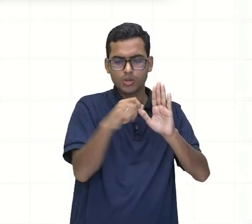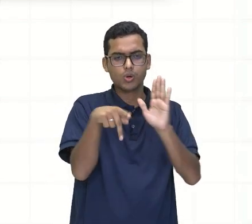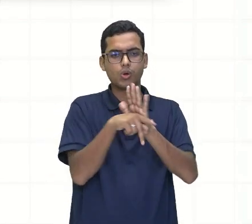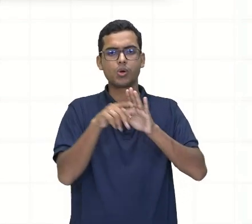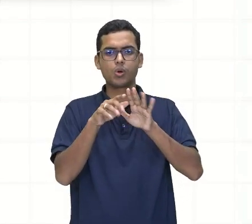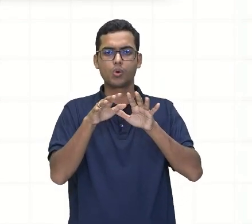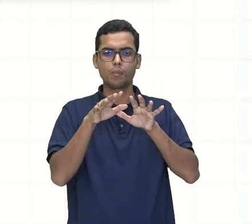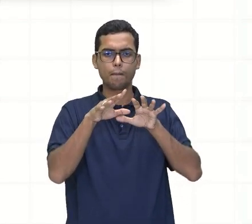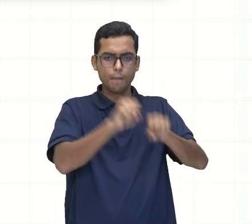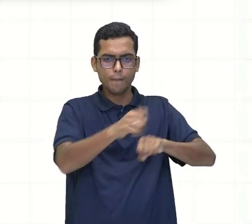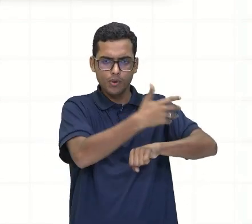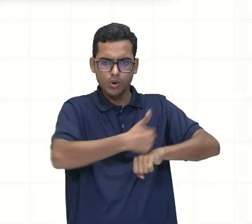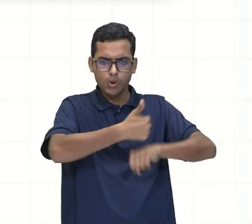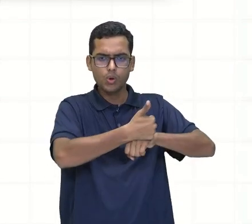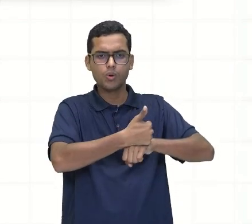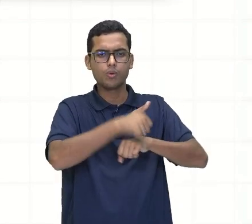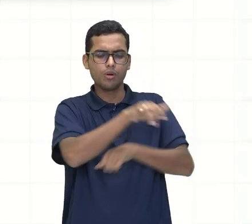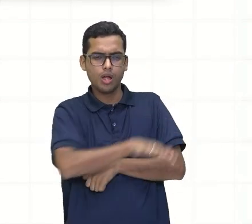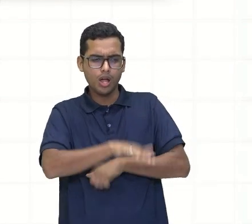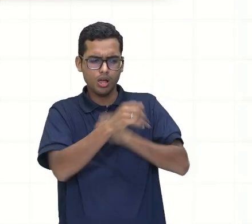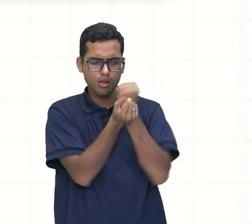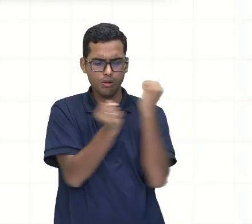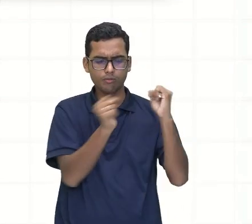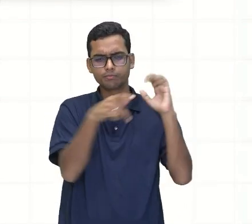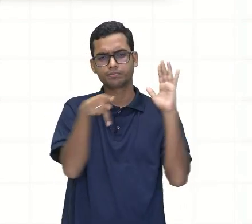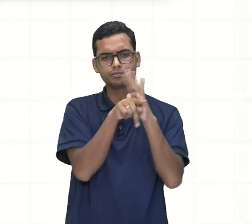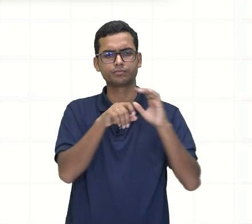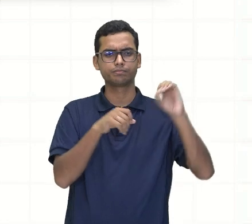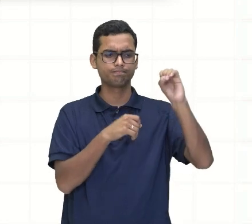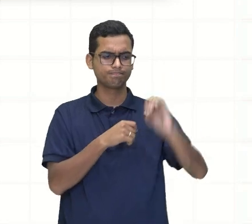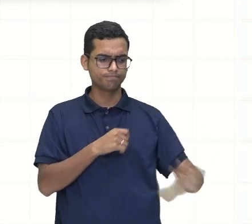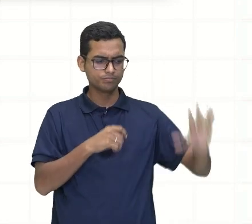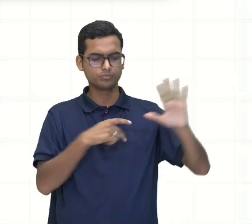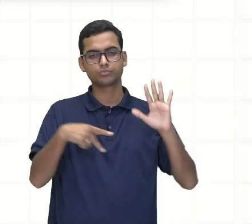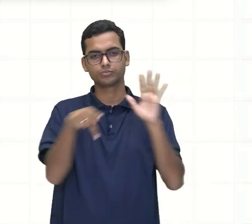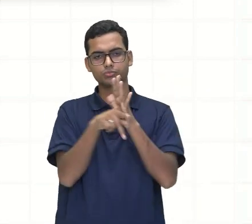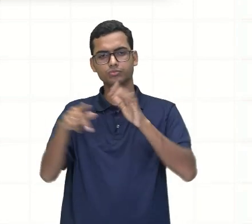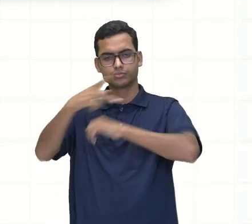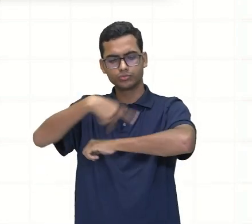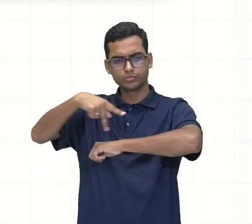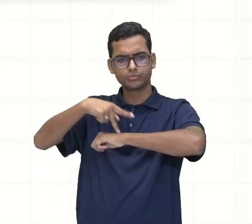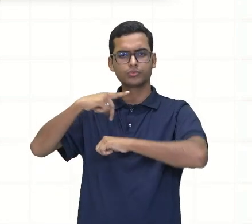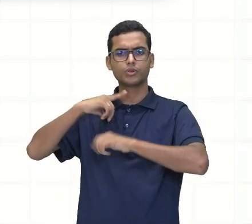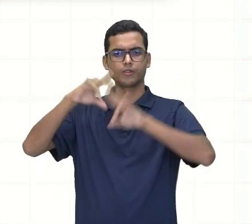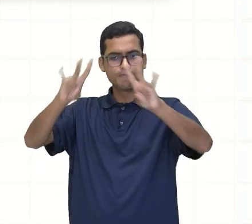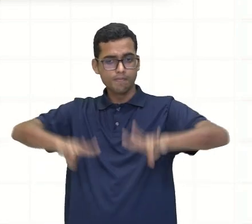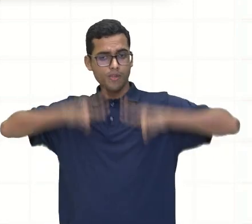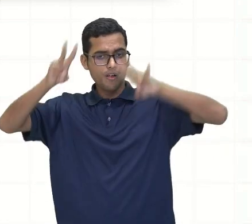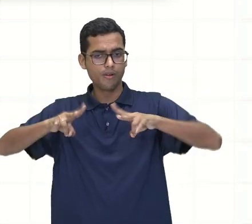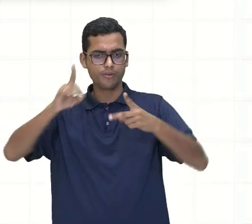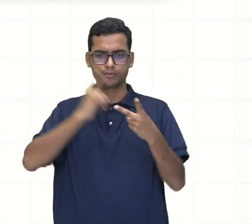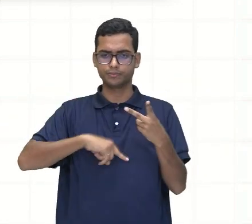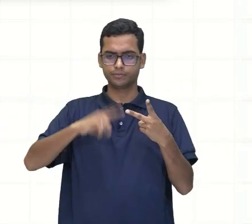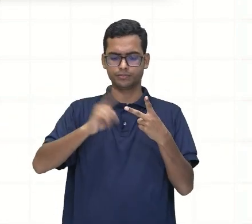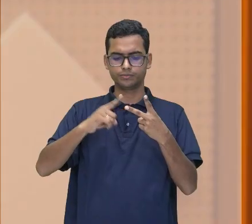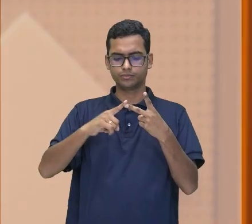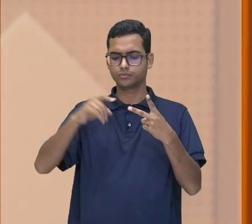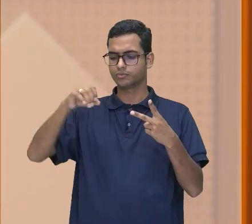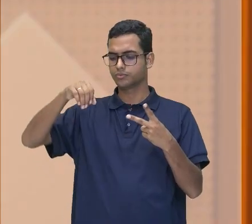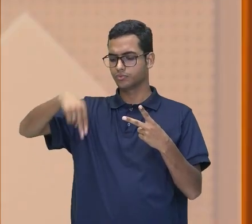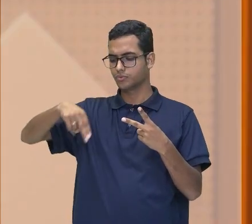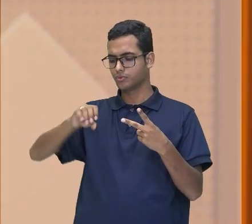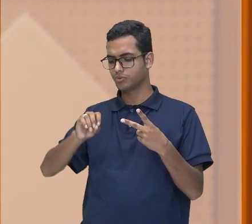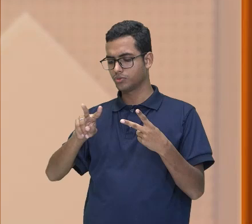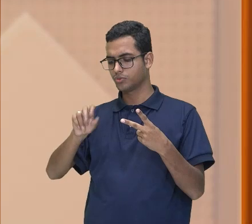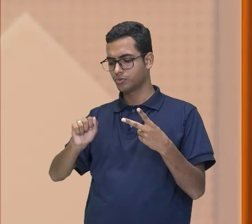duas maiores áreas da Oceania, que é justamente a Austrália e Nova Zelândia. Então, a partir do século XVIII,